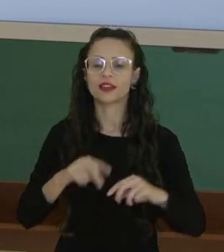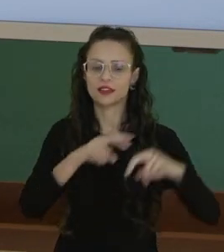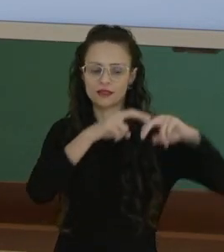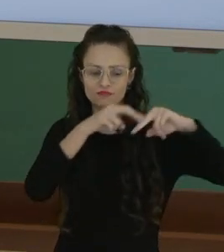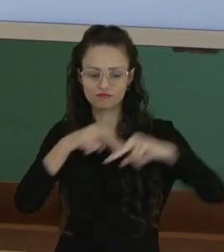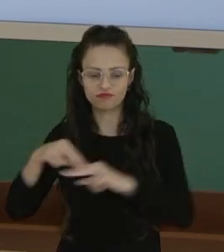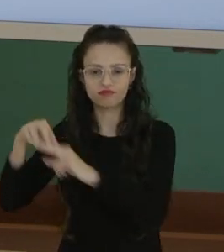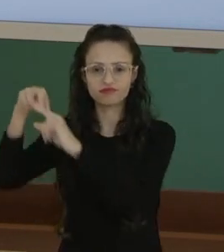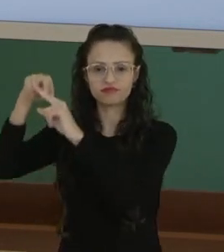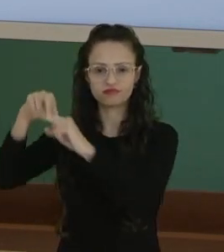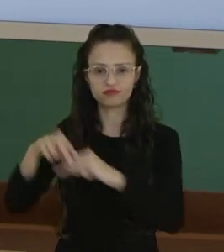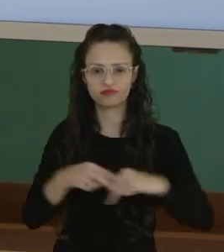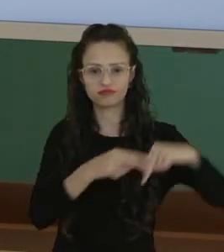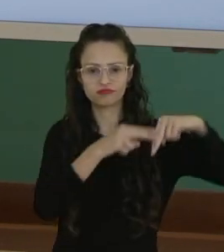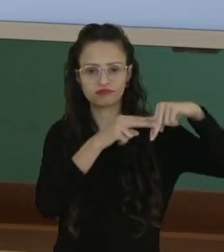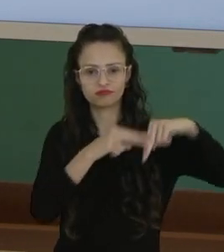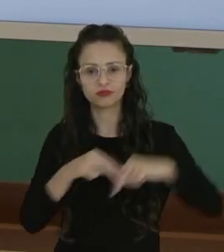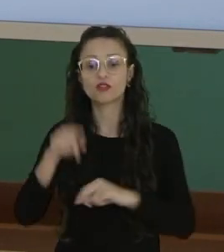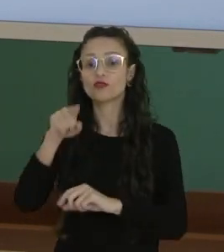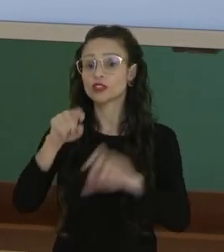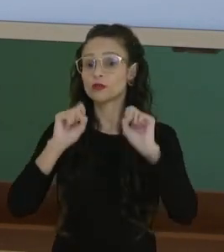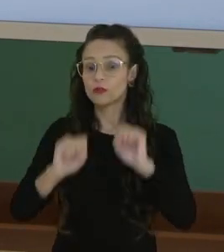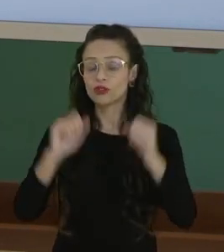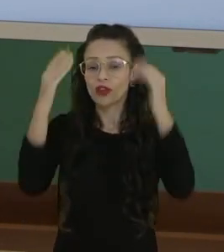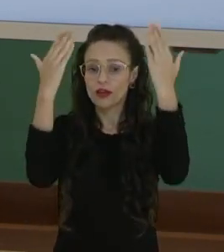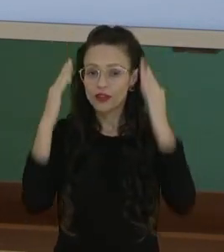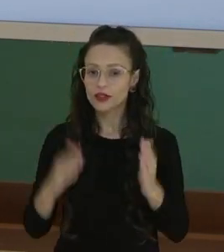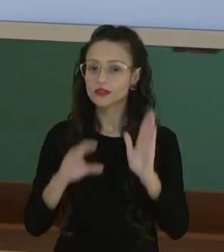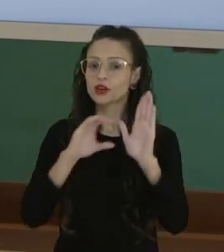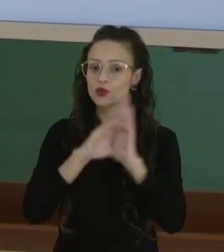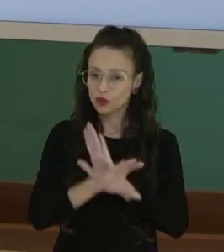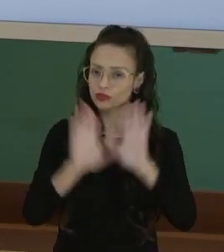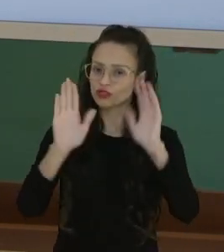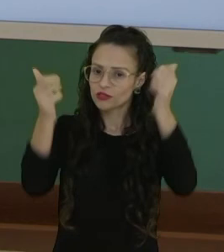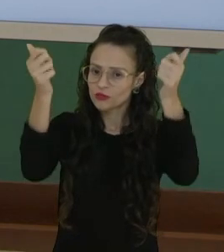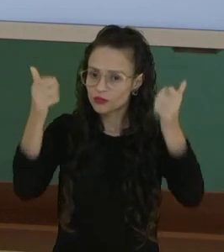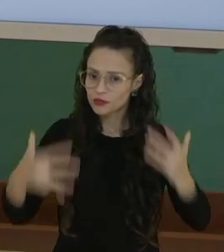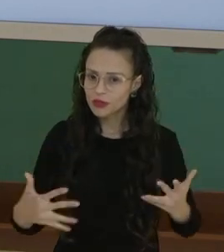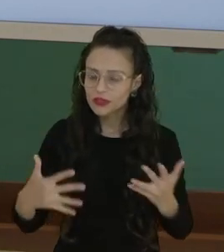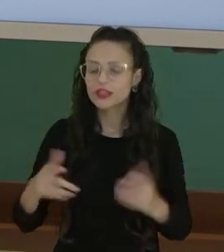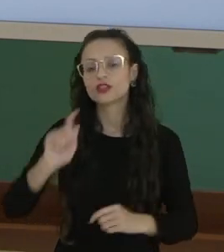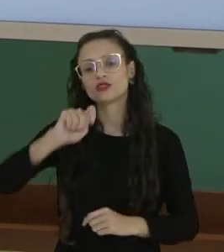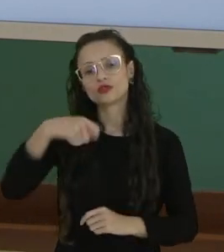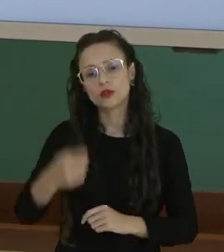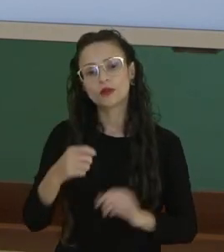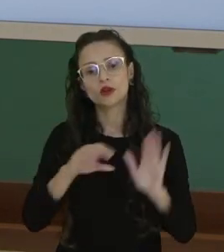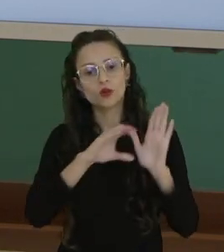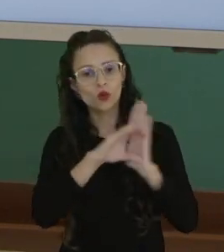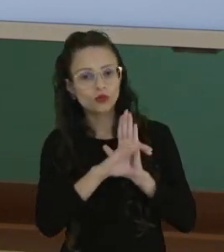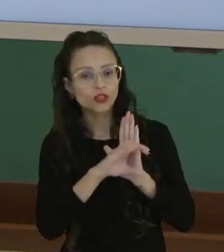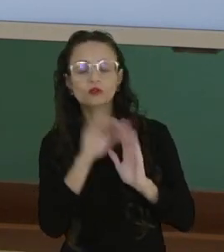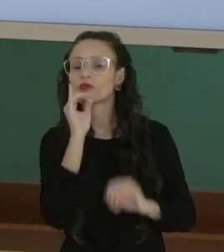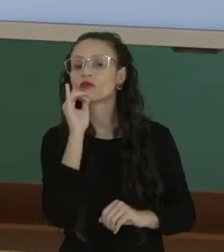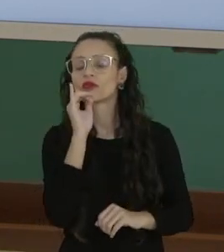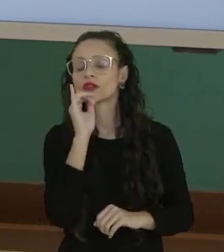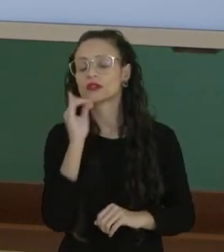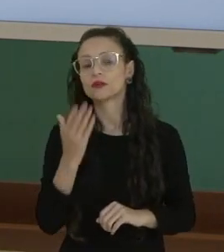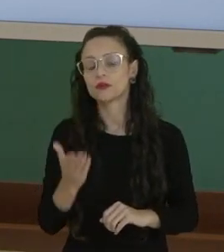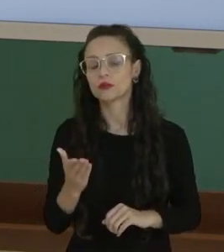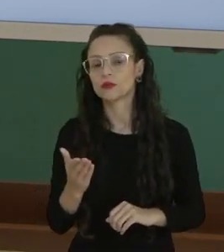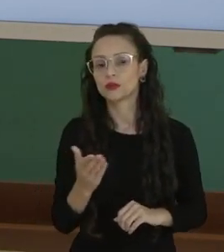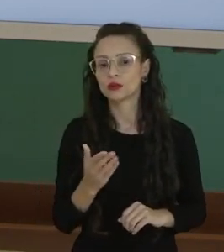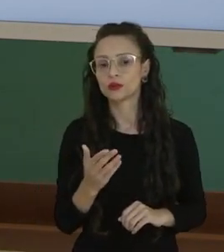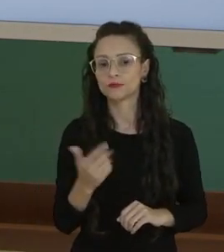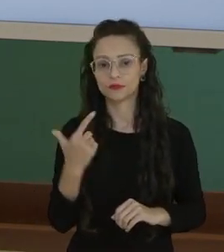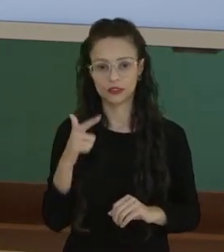E você pode, por exemplo, analisar, né, o conceito de que eu falei para vocês. Analisar, por exemplo, o conceito quando você não